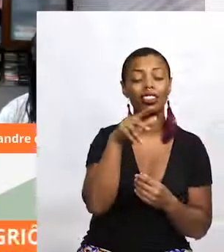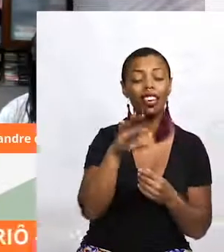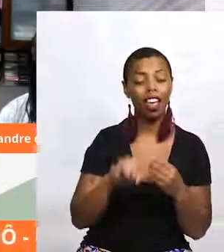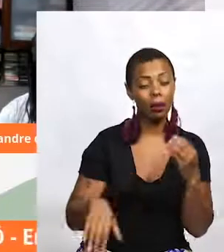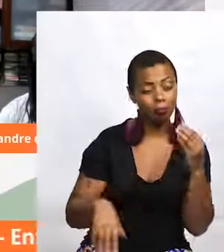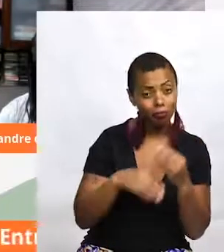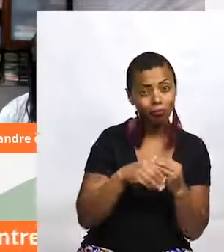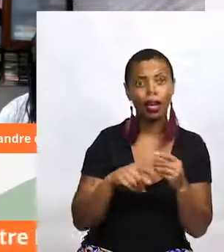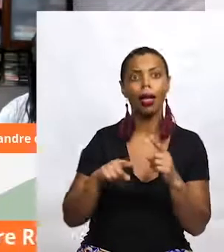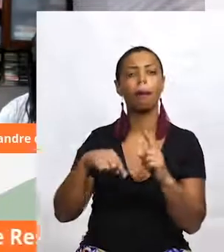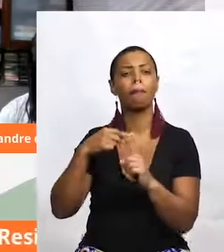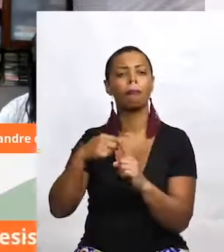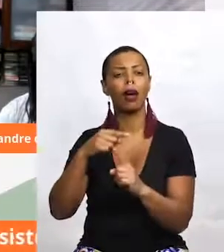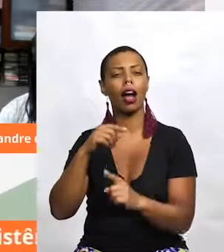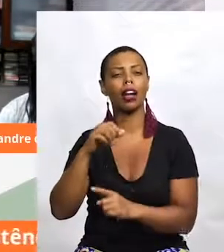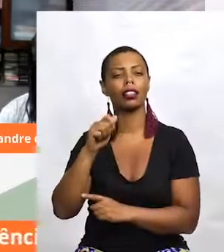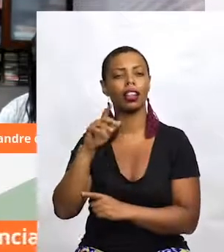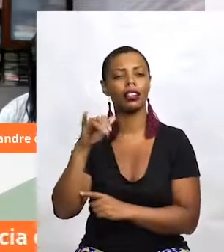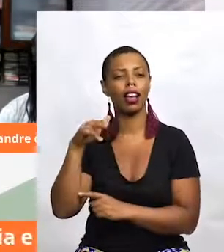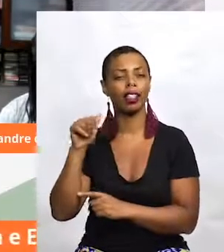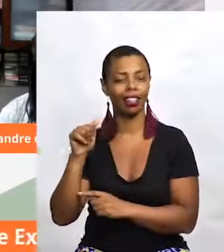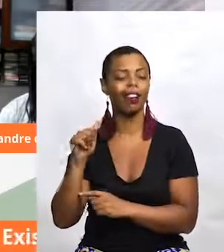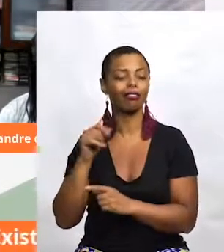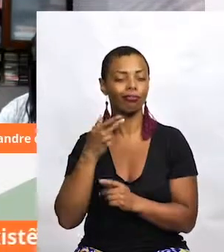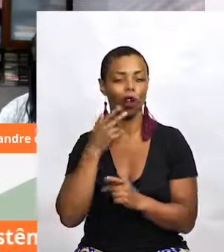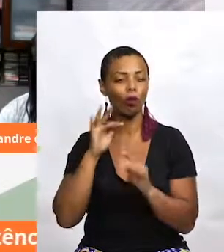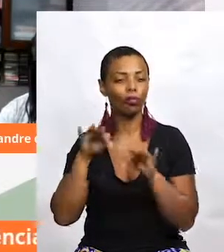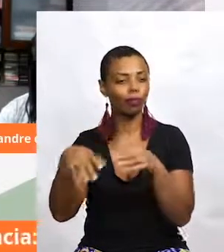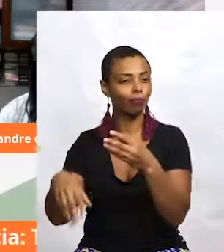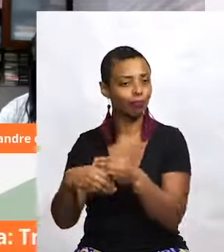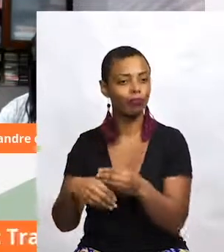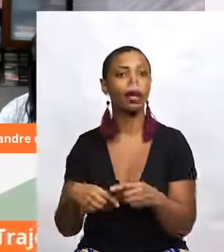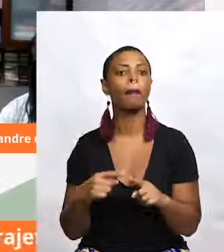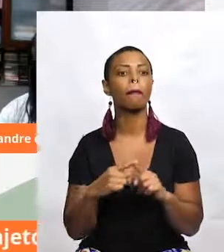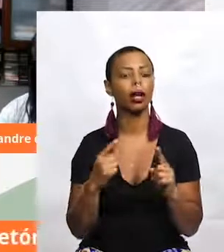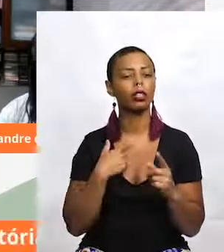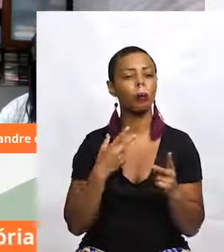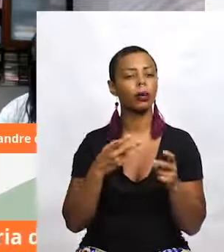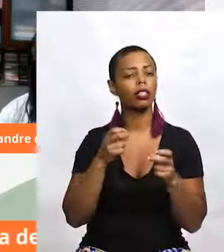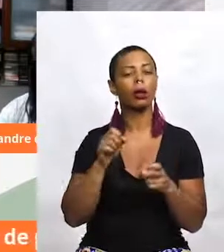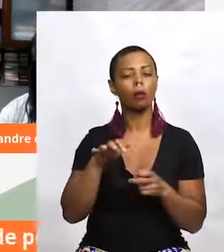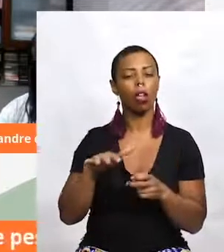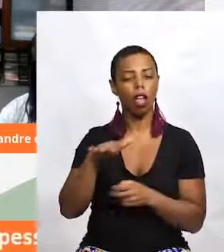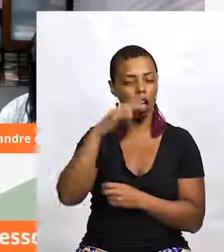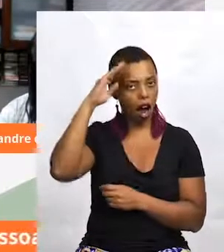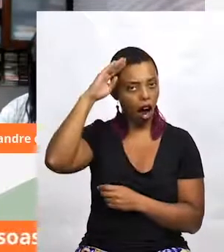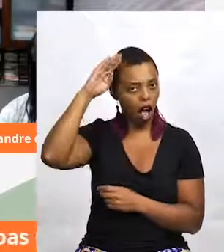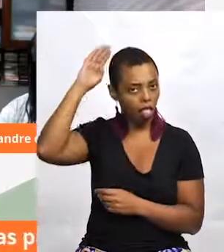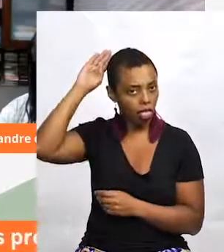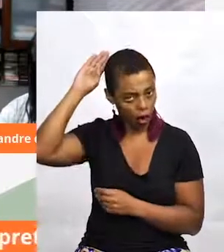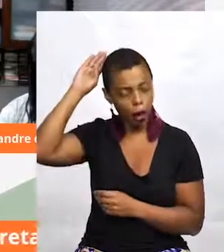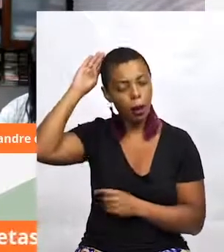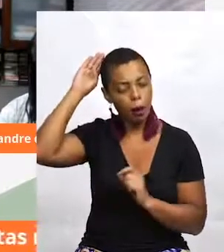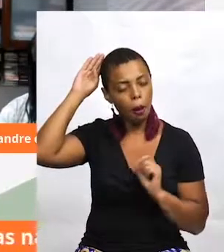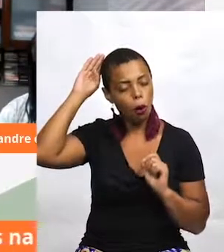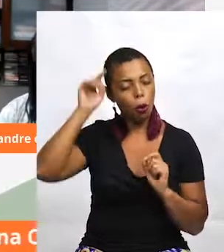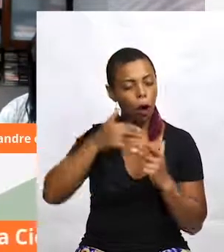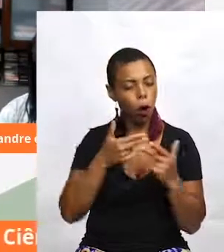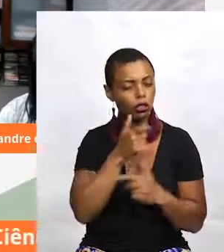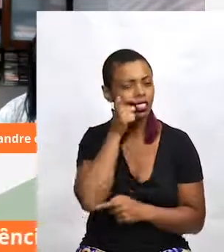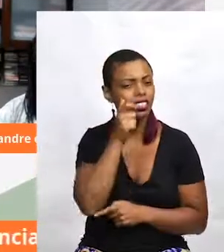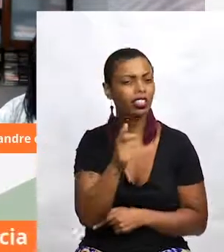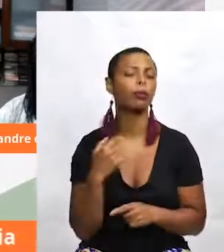coisa que eu percebo também dentro da academia é que isso é interessante,